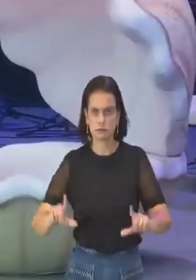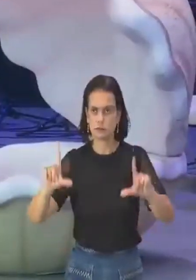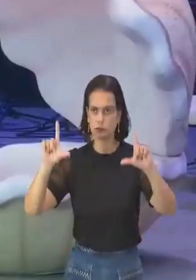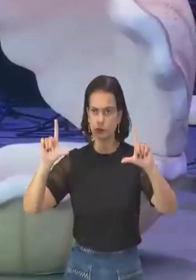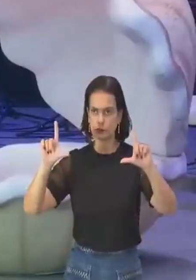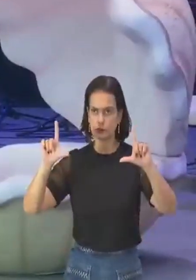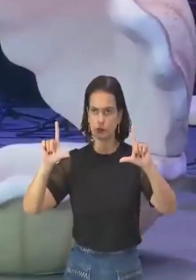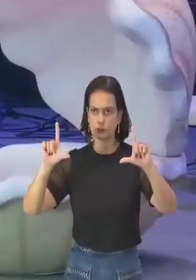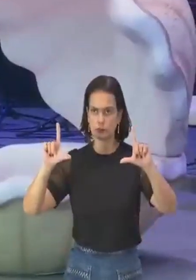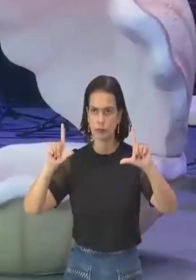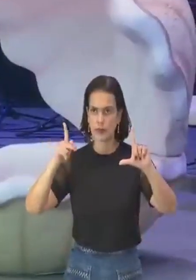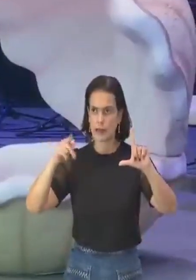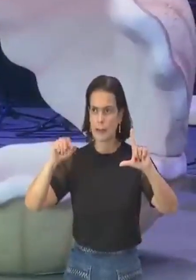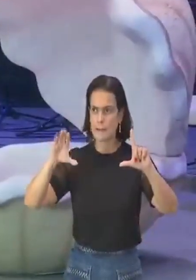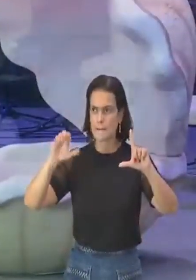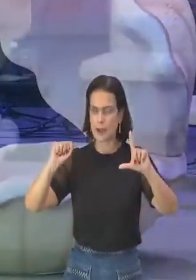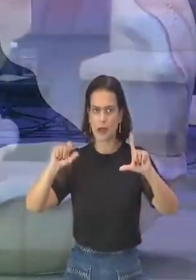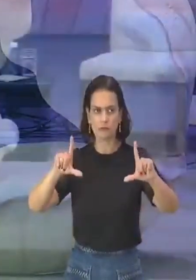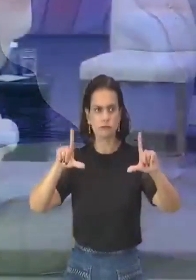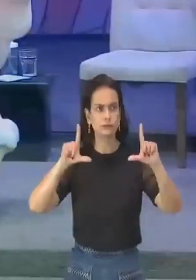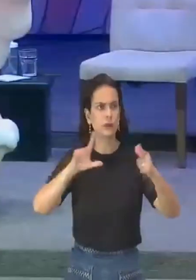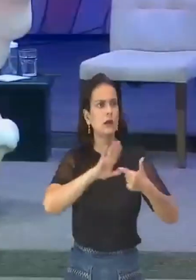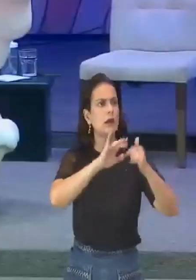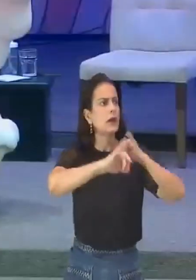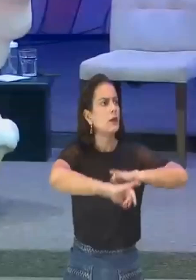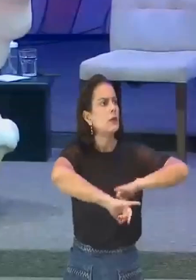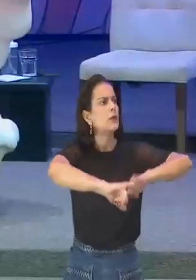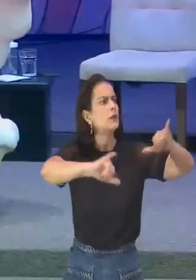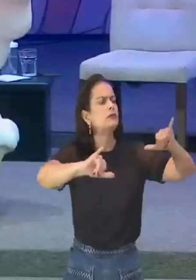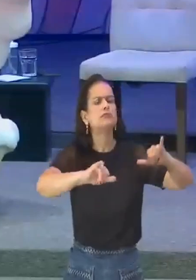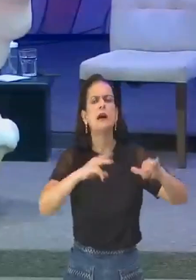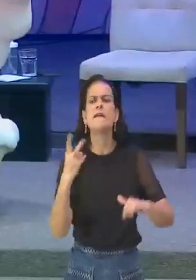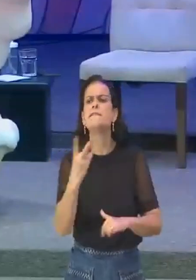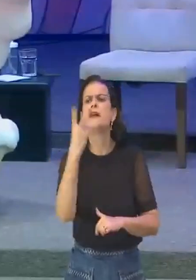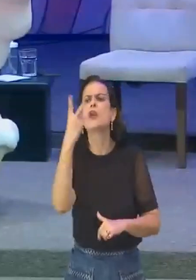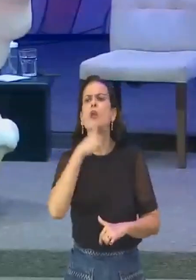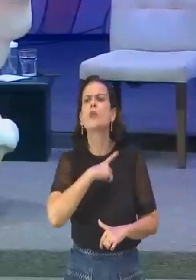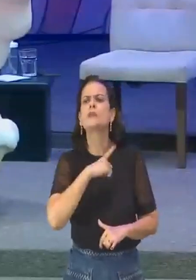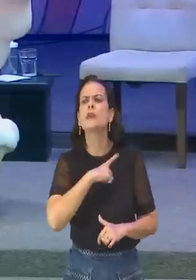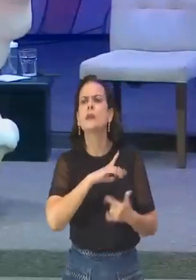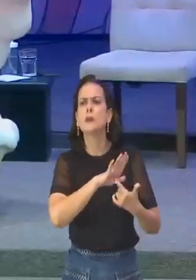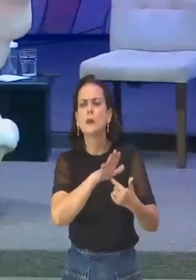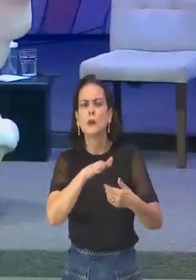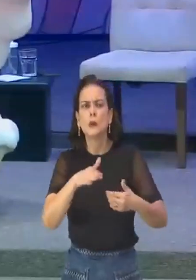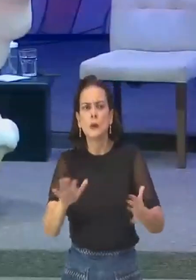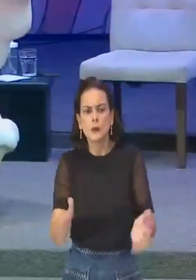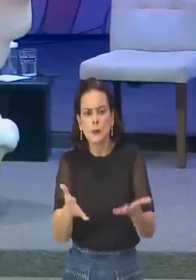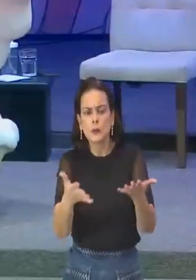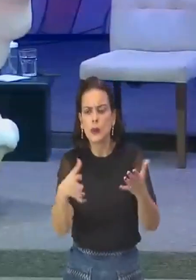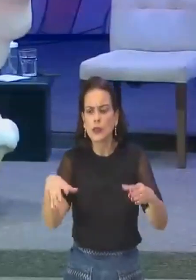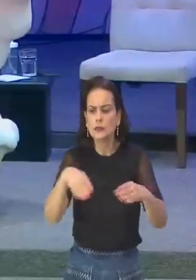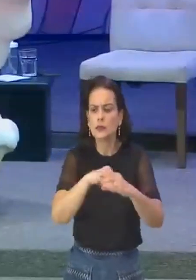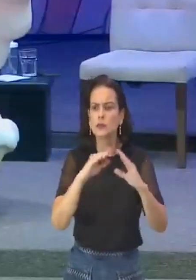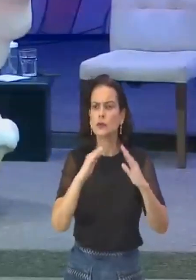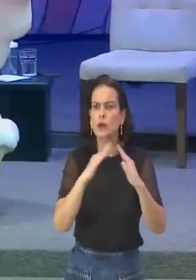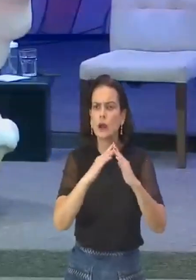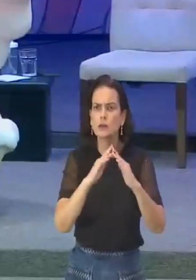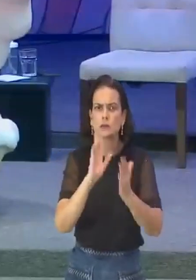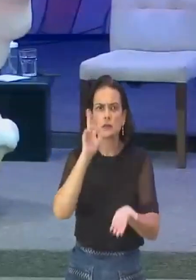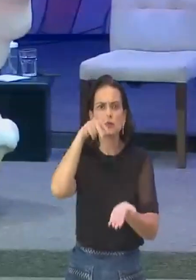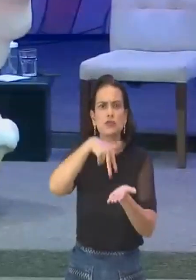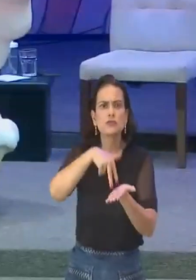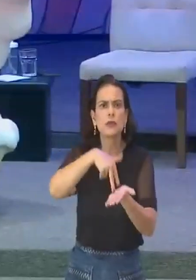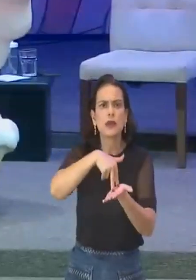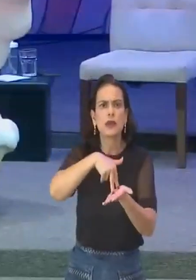e dissesse a todos: qual é o valor que você tem tentado produzir dentro da sua casa? Você pode ficar de